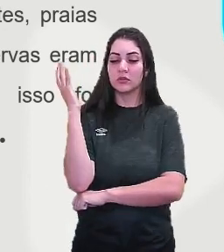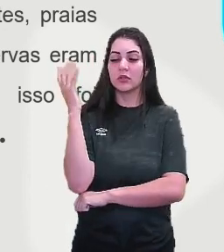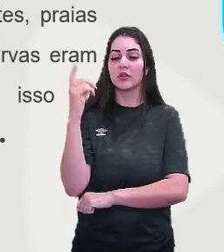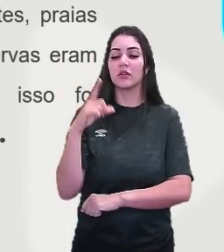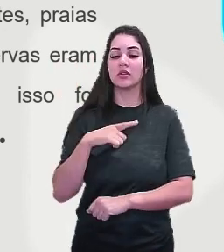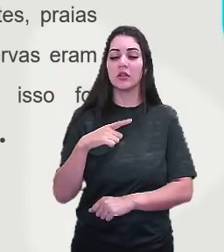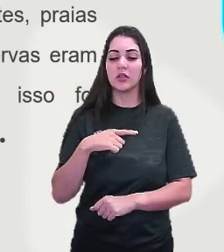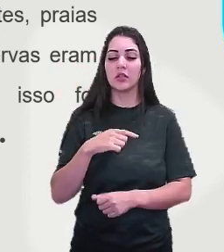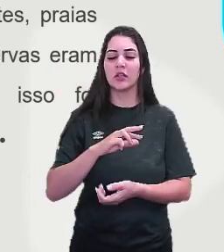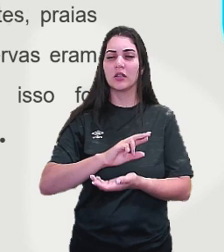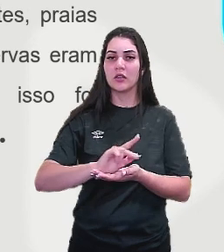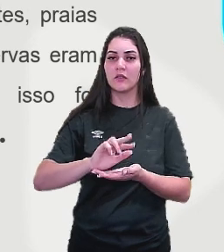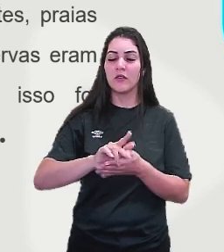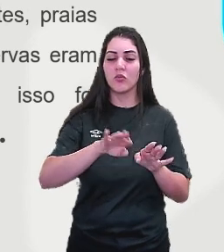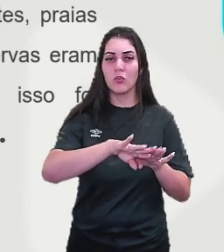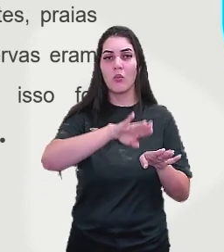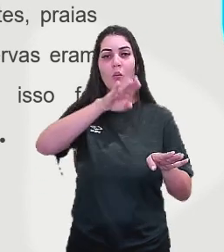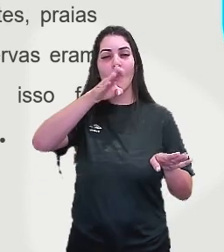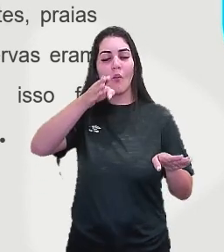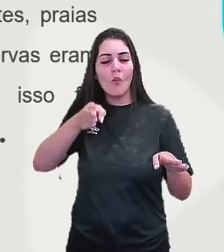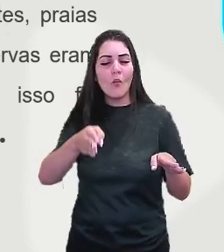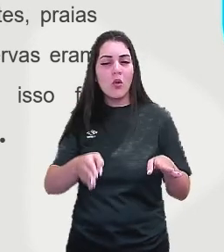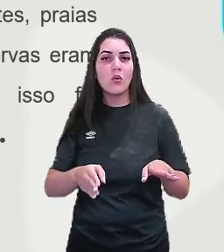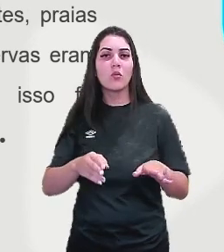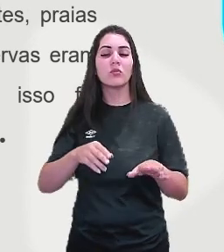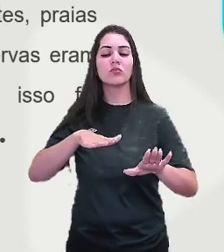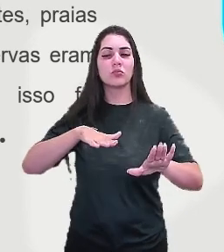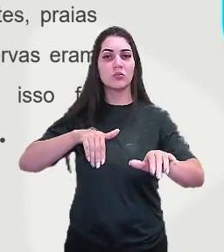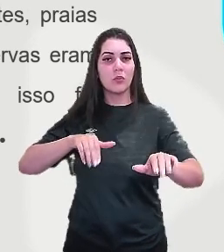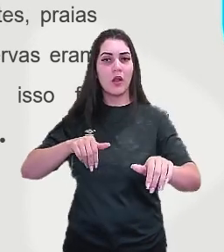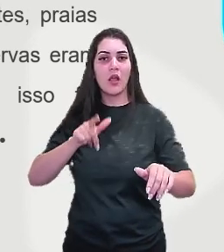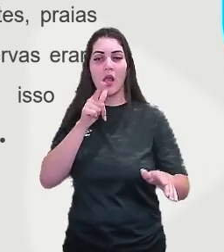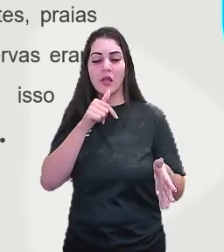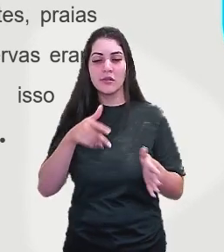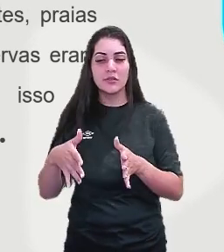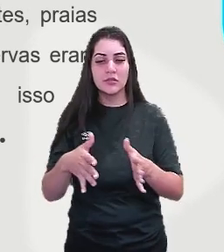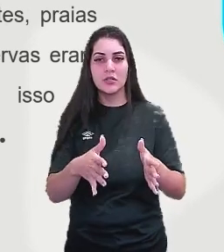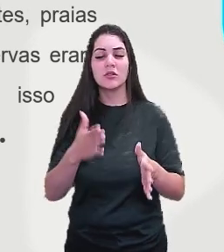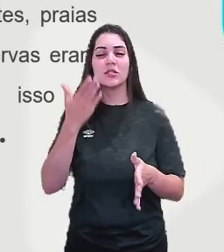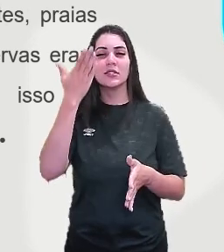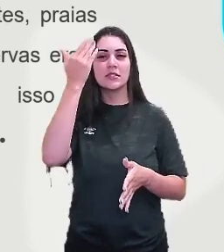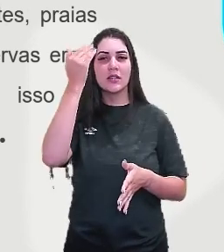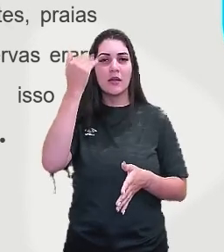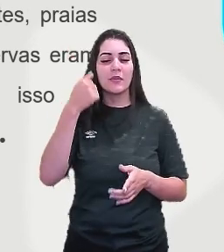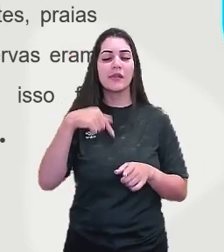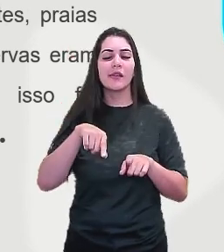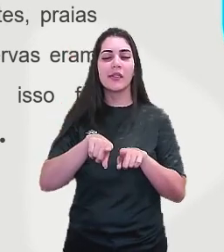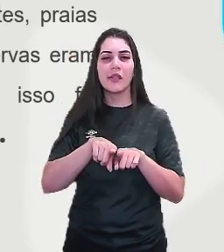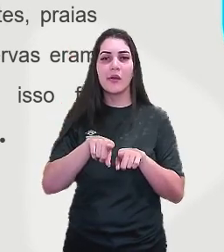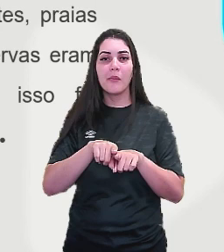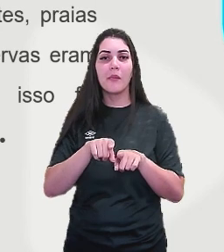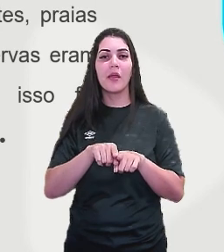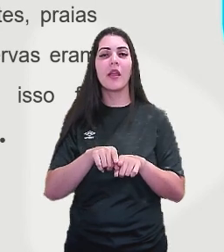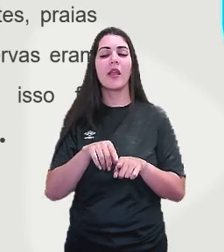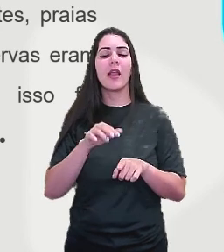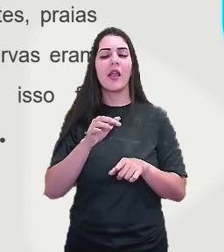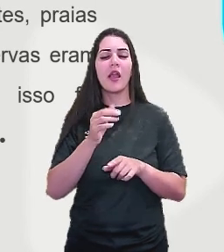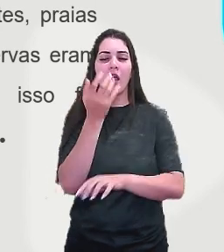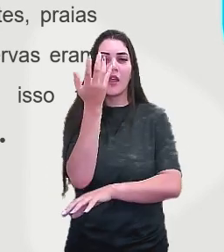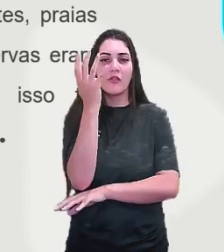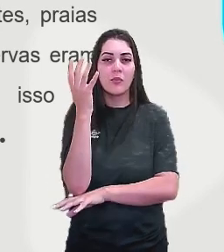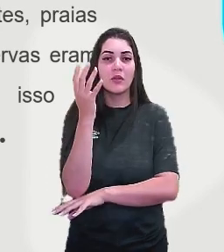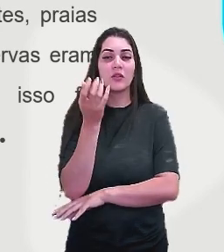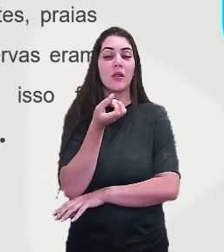nomeados montes, praias e rios, sabiam quais eram as ervas, eram nocivas ou não. Tudo isso foi ensinado